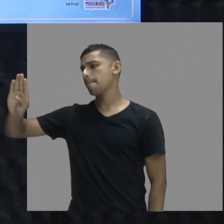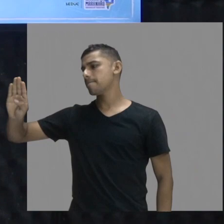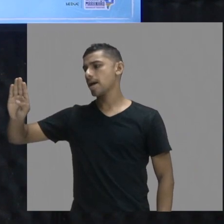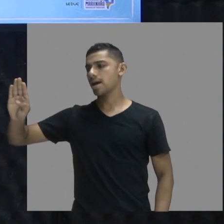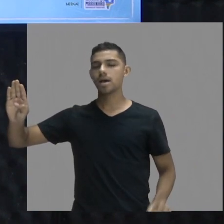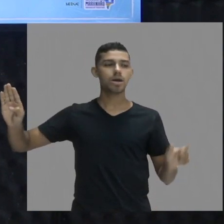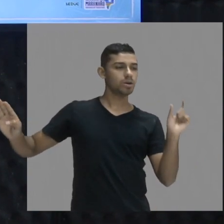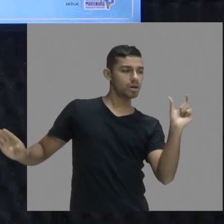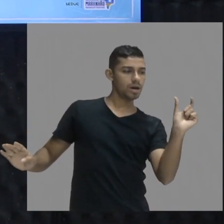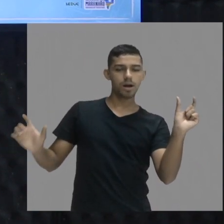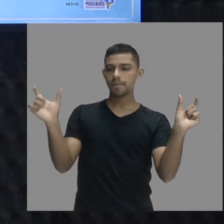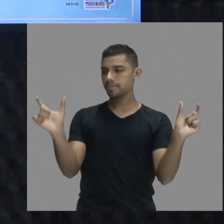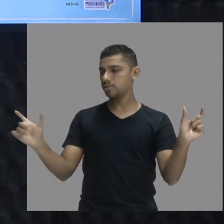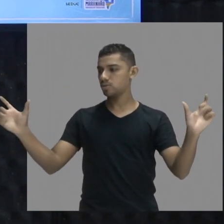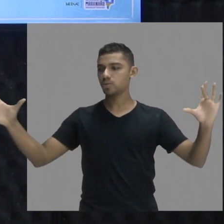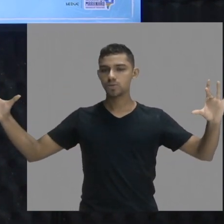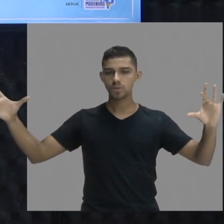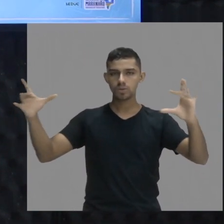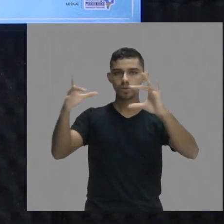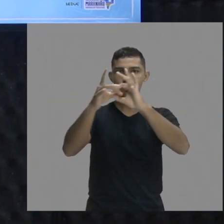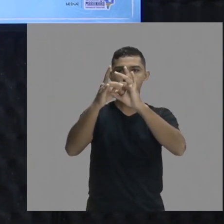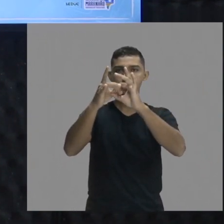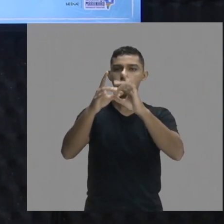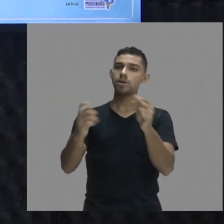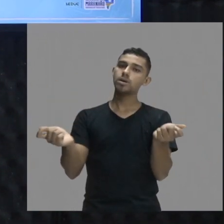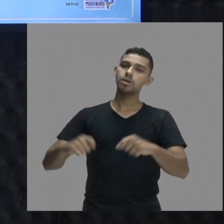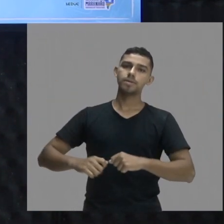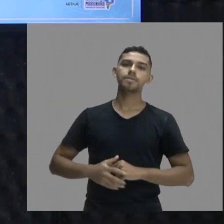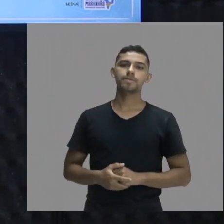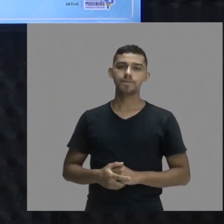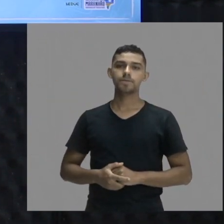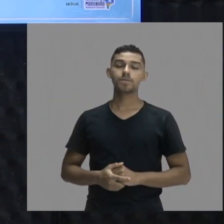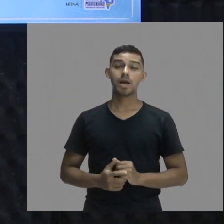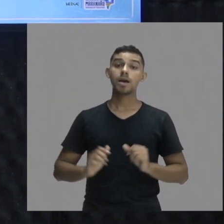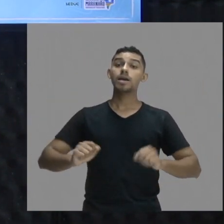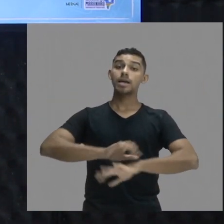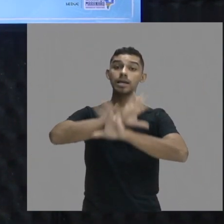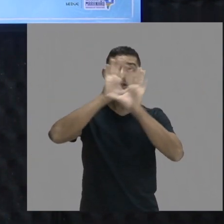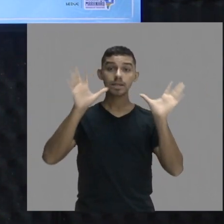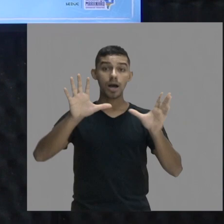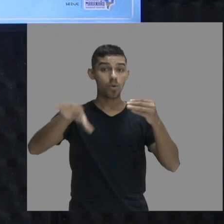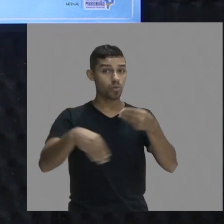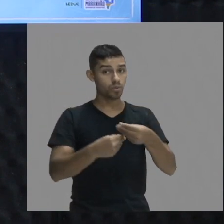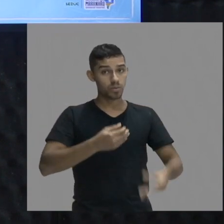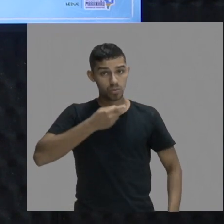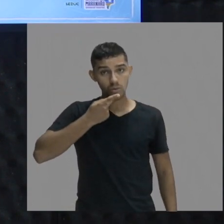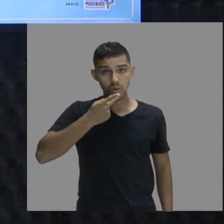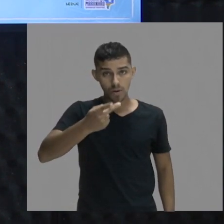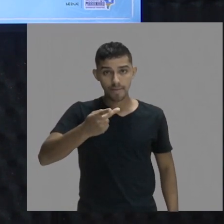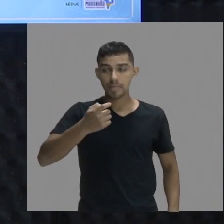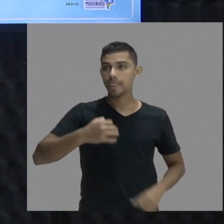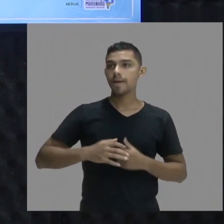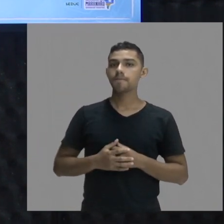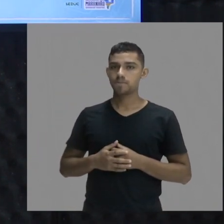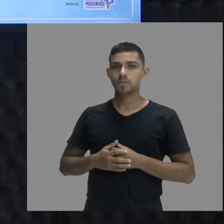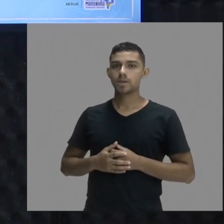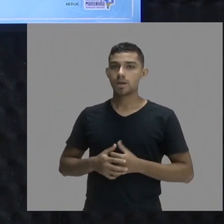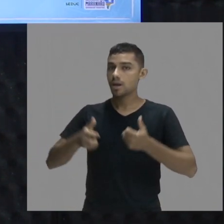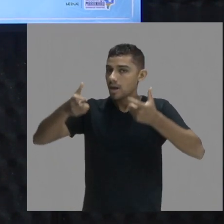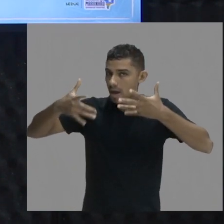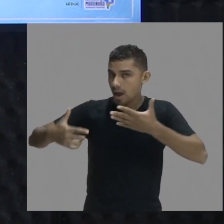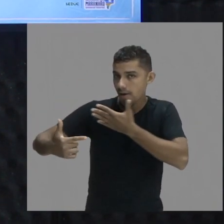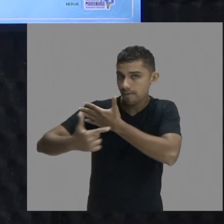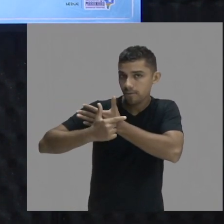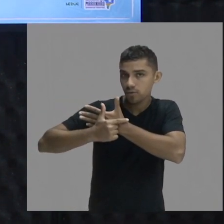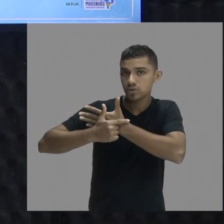B. Relação estabelecida por uma lei de associação. Aí ele faz uma ressalva. Ele diz que função é uma